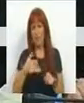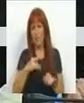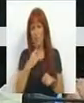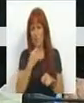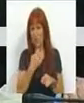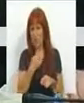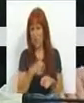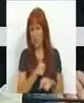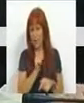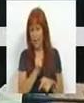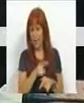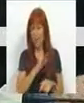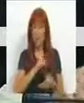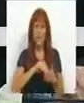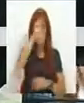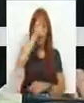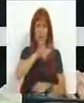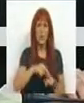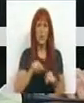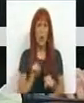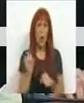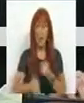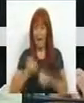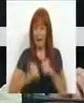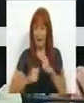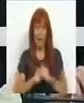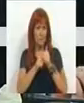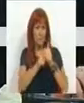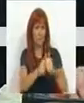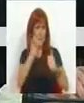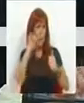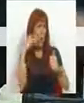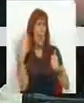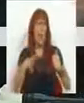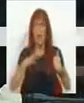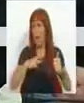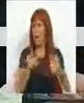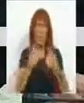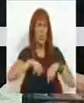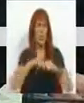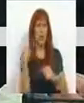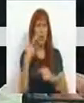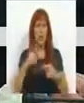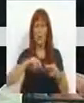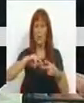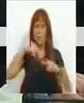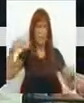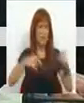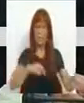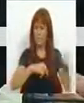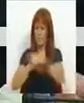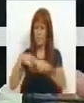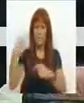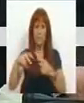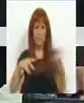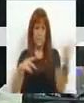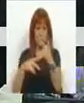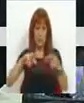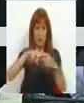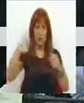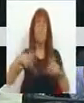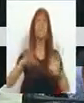poderá precisar, o seu Secretário de Estado teve que ir a correr atrás do prejuízo, reunir com os dois, com a Presidente da Câmara e com o Presidente da Câmara da